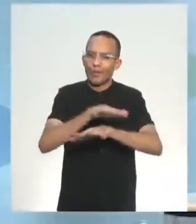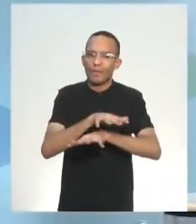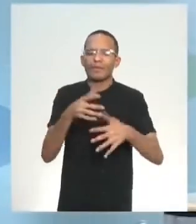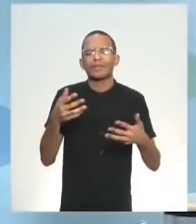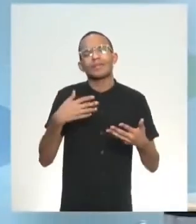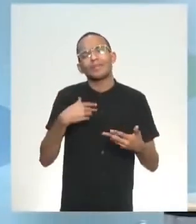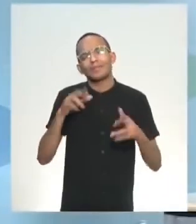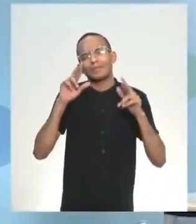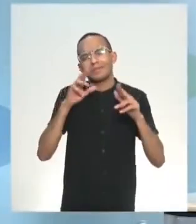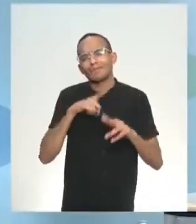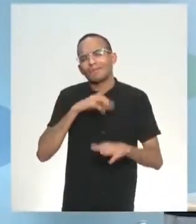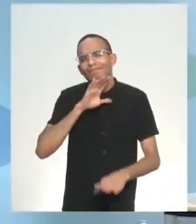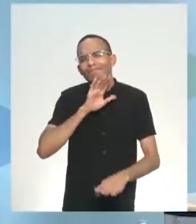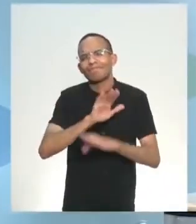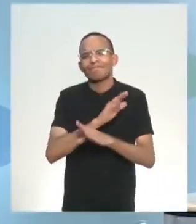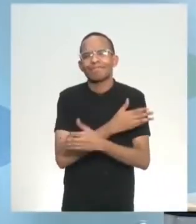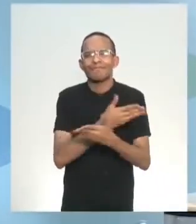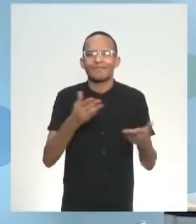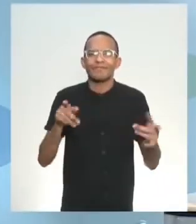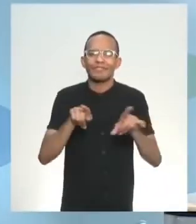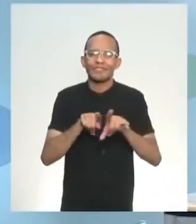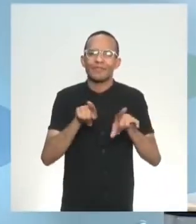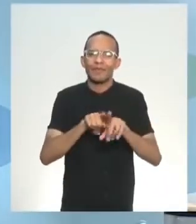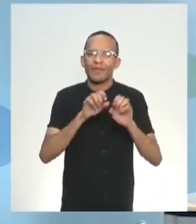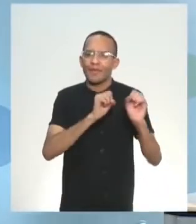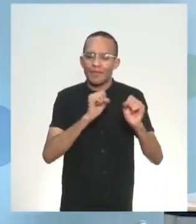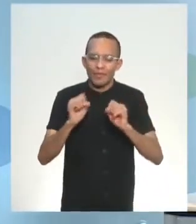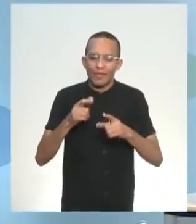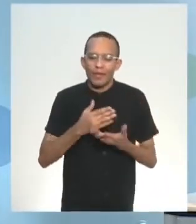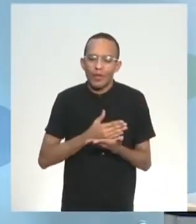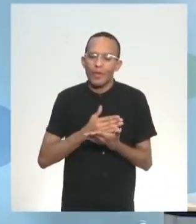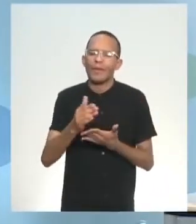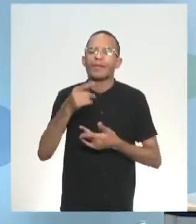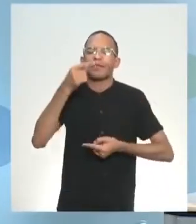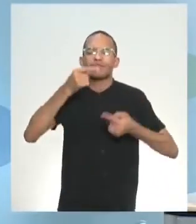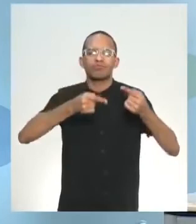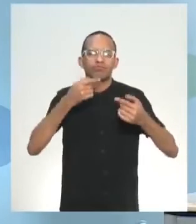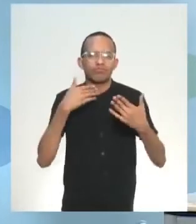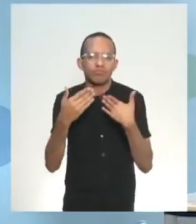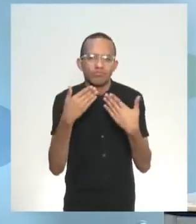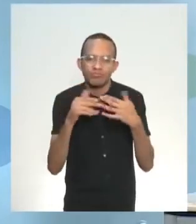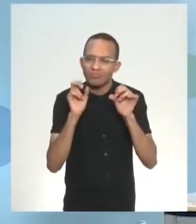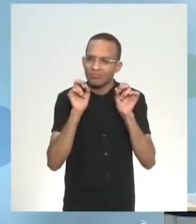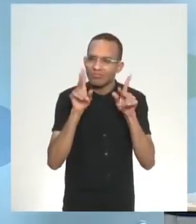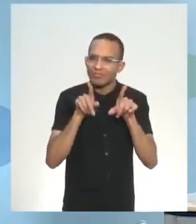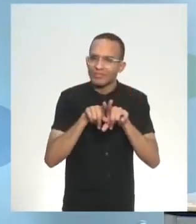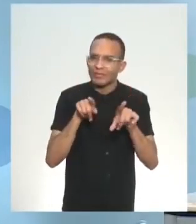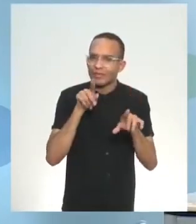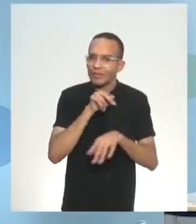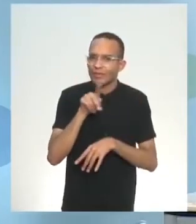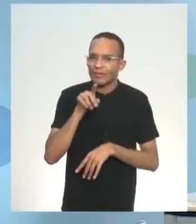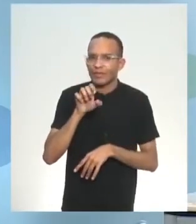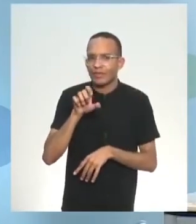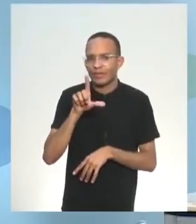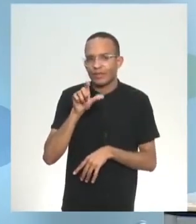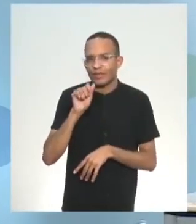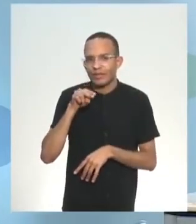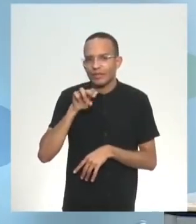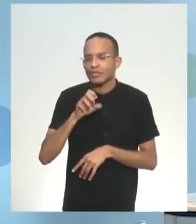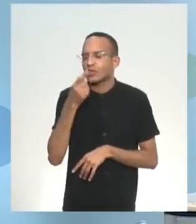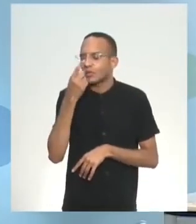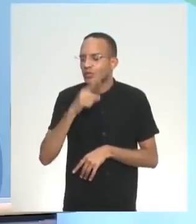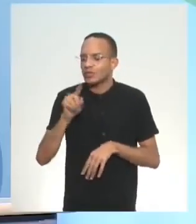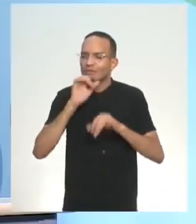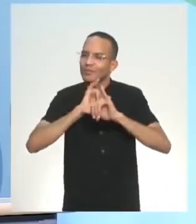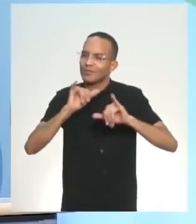tenha contribuído aí um pouquinho, então, para poder começar uma discussão aí, tá bom? E a professora Elaine vai dar o último recadinho